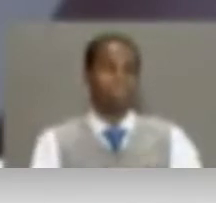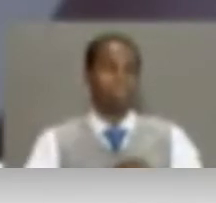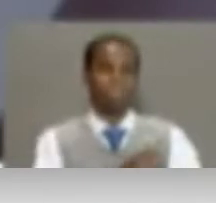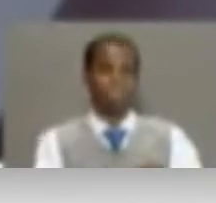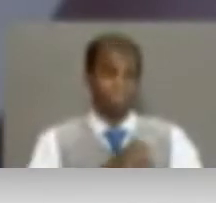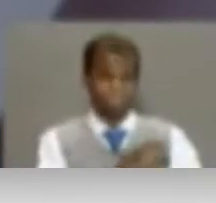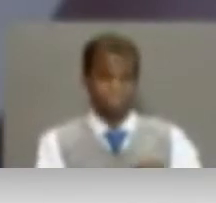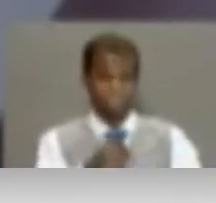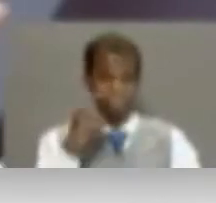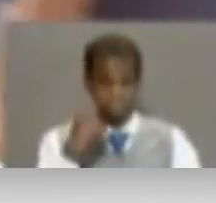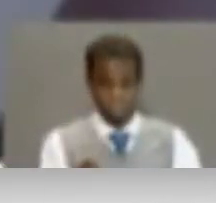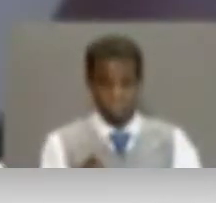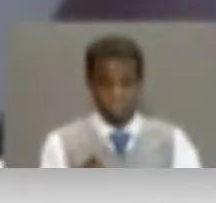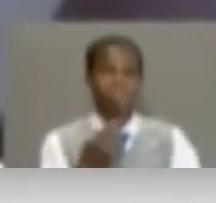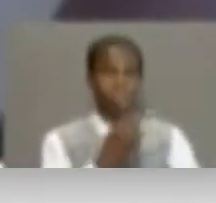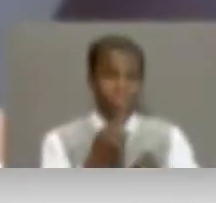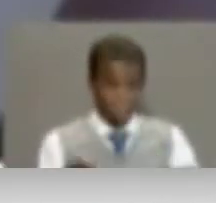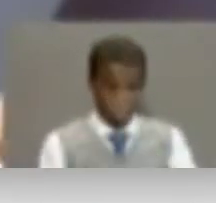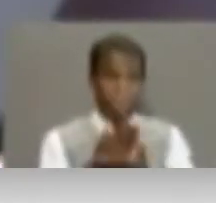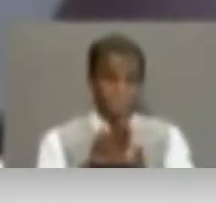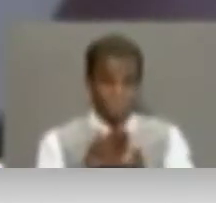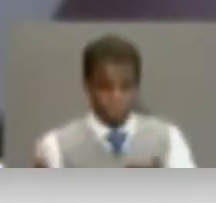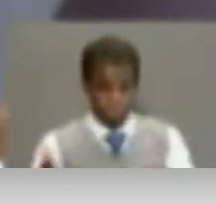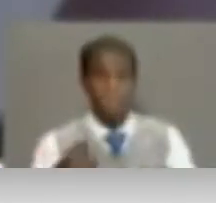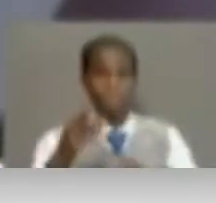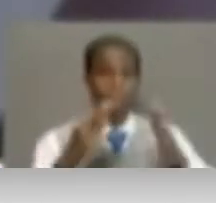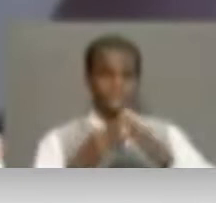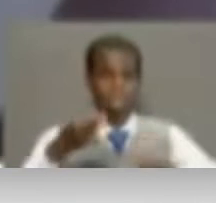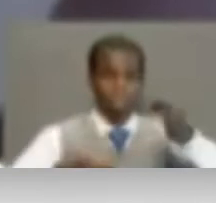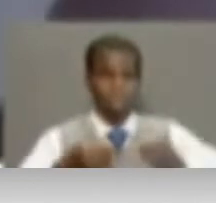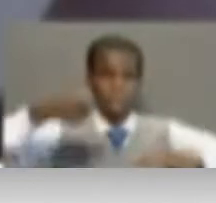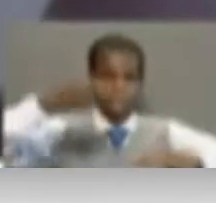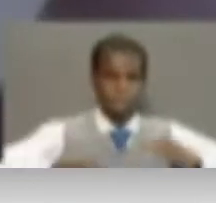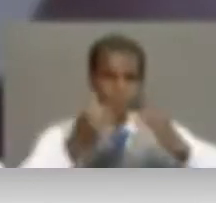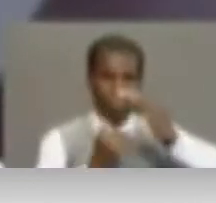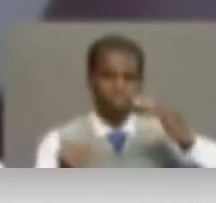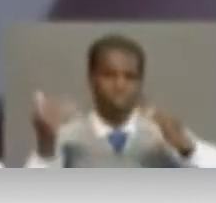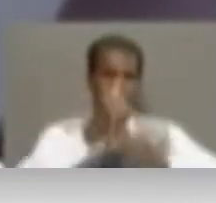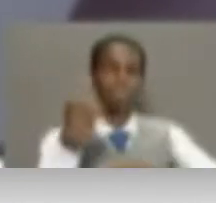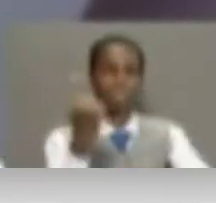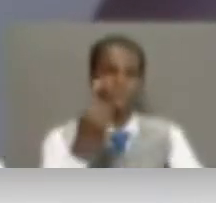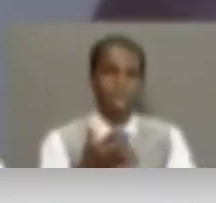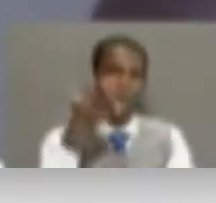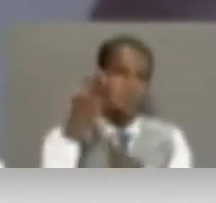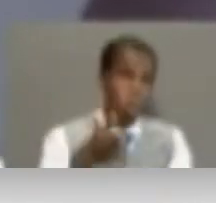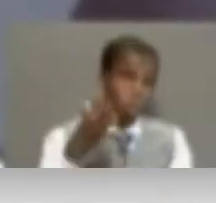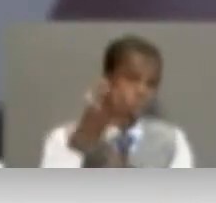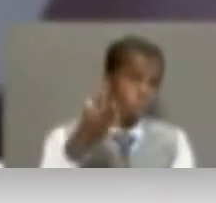que, eventualmente, e devido às críticas a que o Tribunal Constitucional foi alvo nos